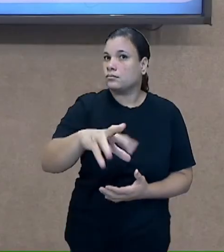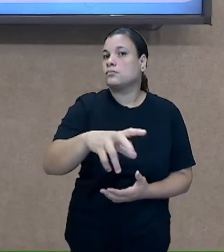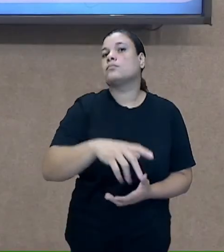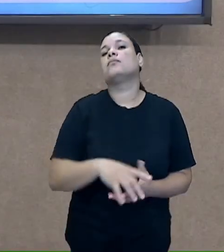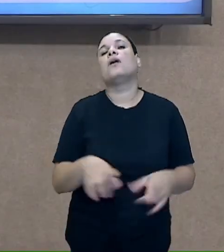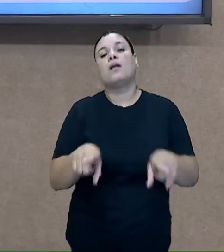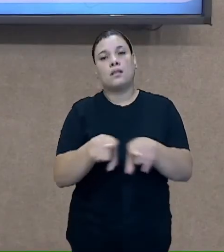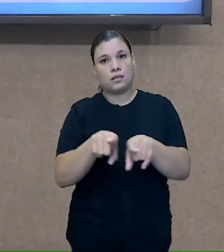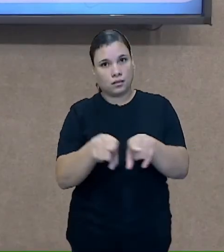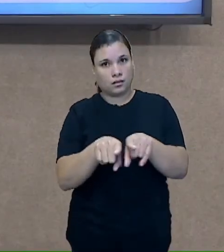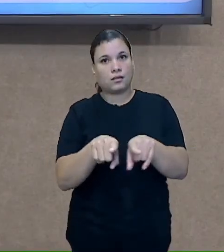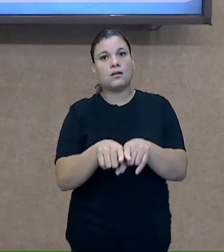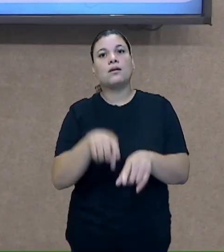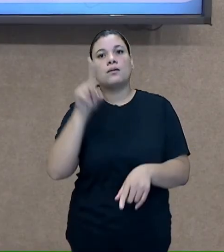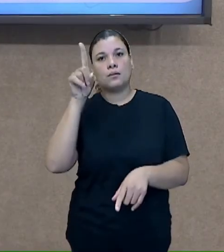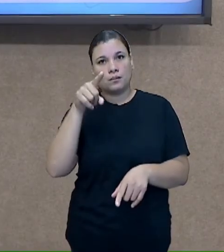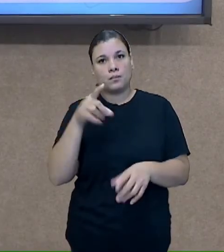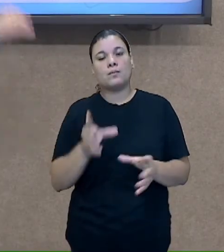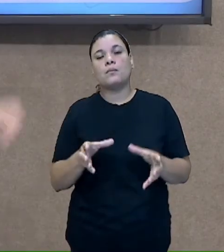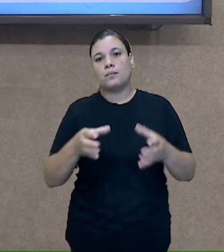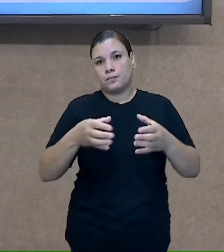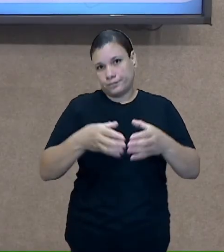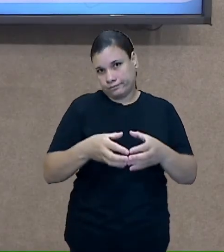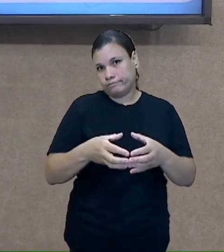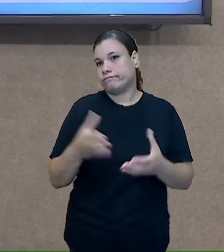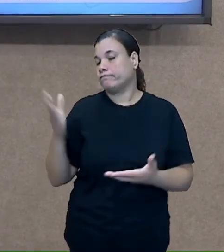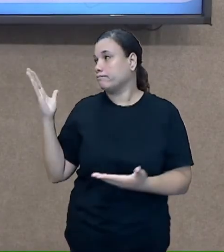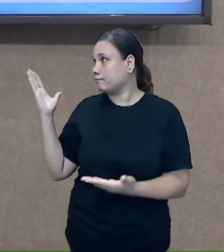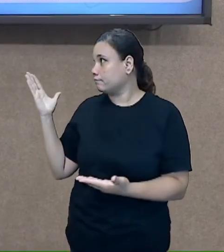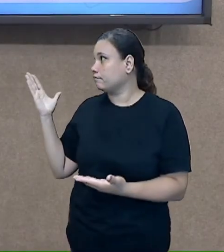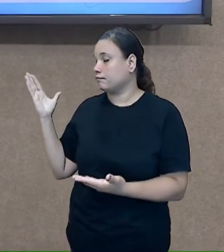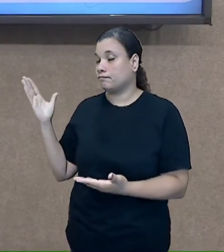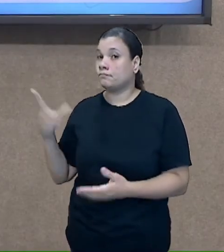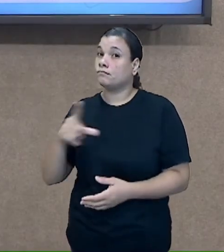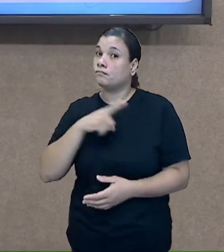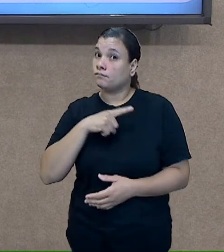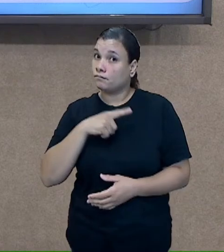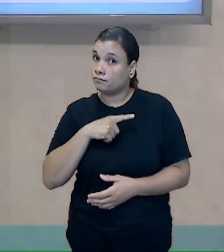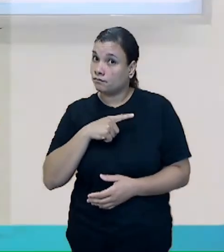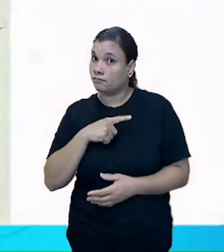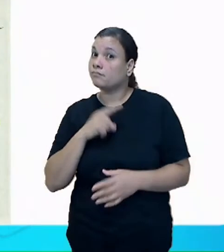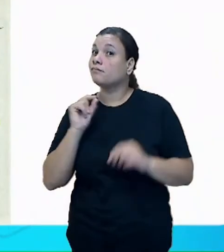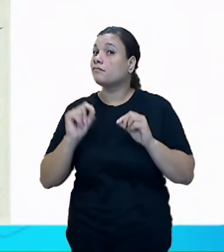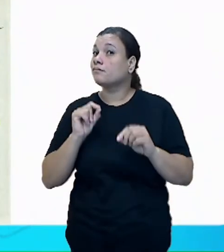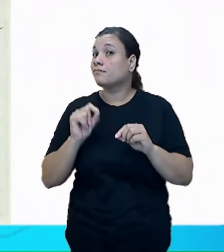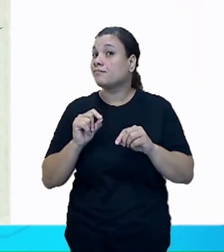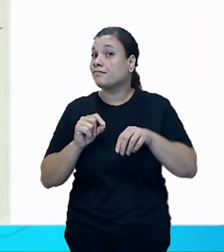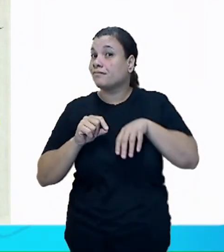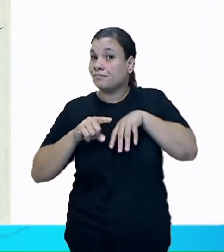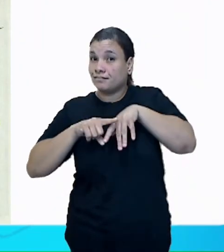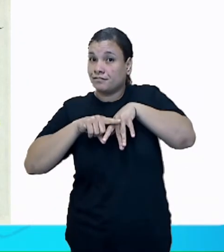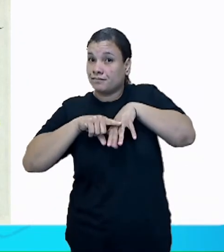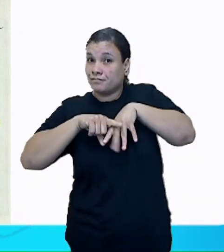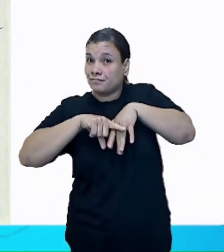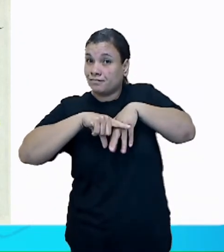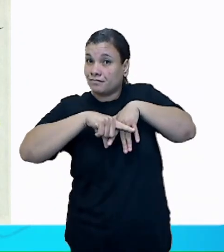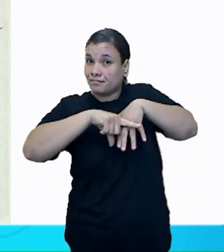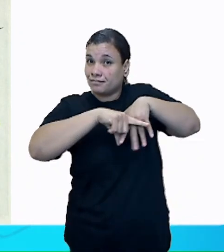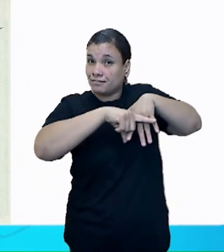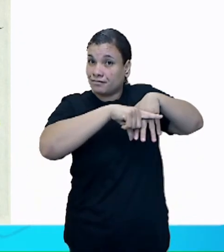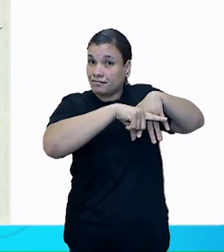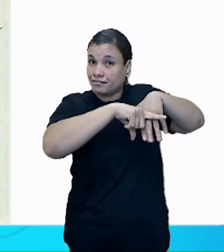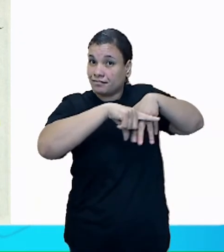esse grupo de artrópodes. Nós temos aí as lacraias também, que são insetos que gostam de lugar úmido